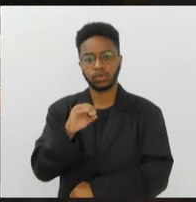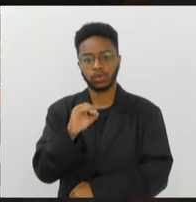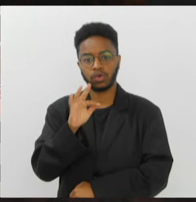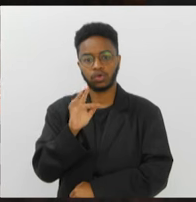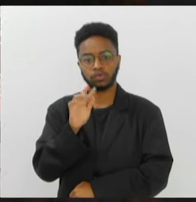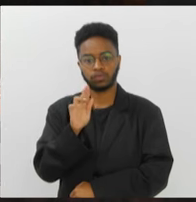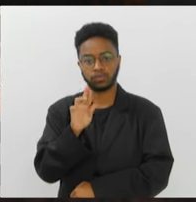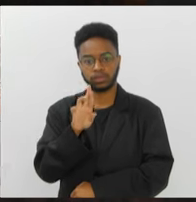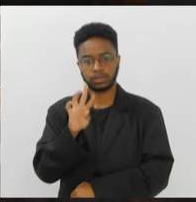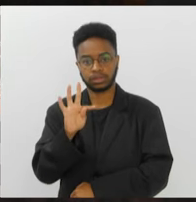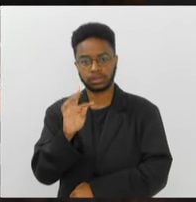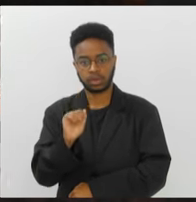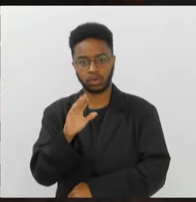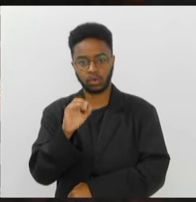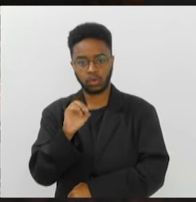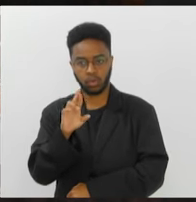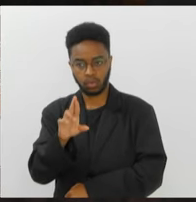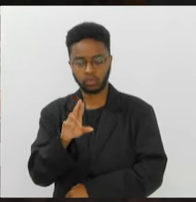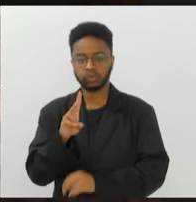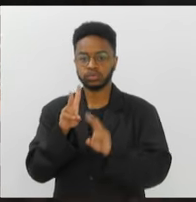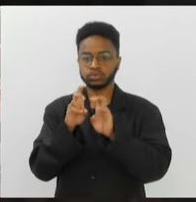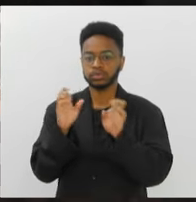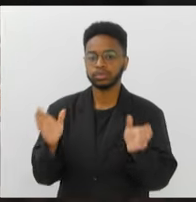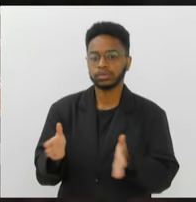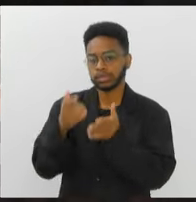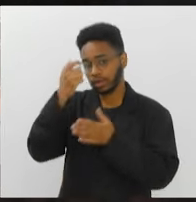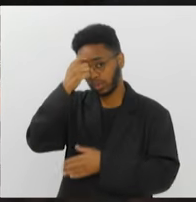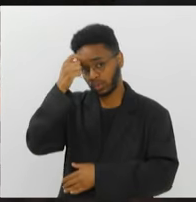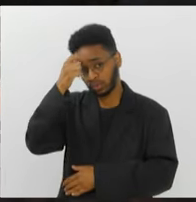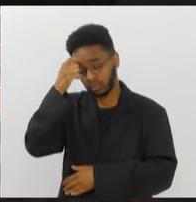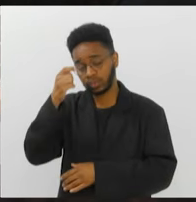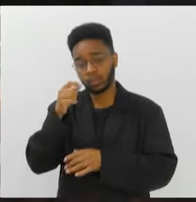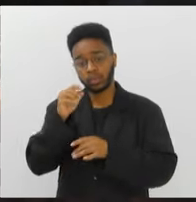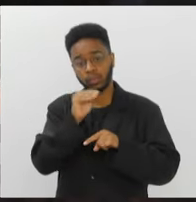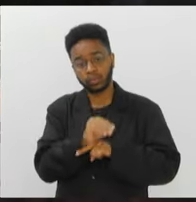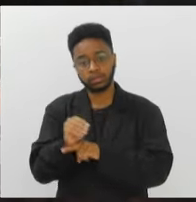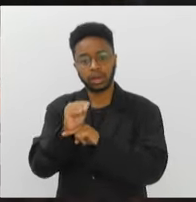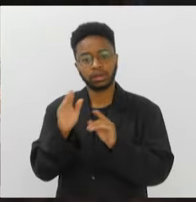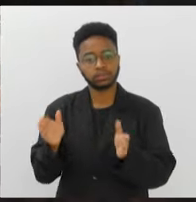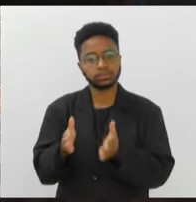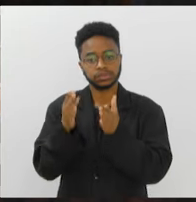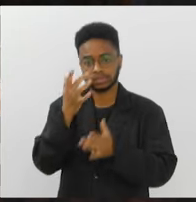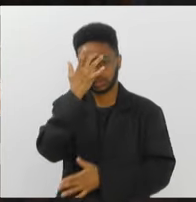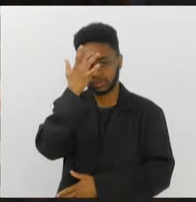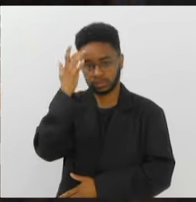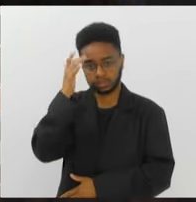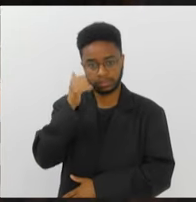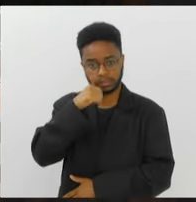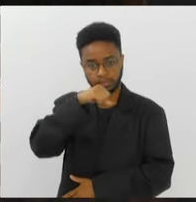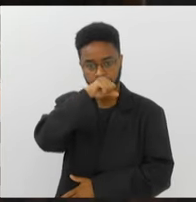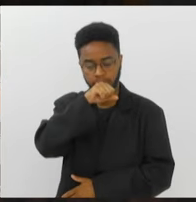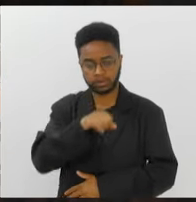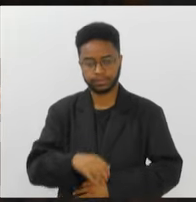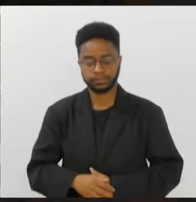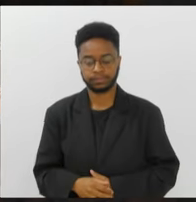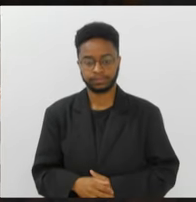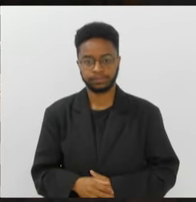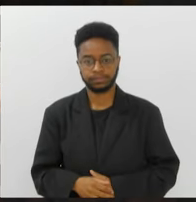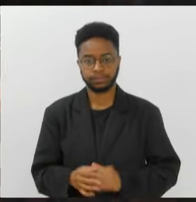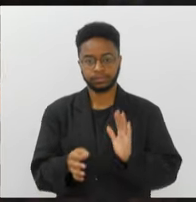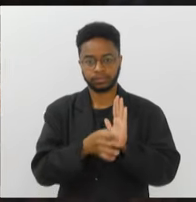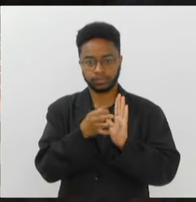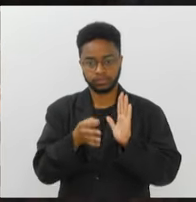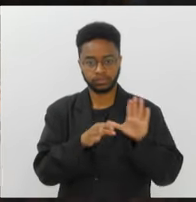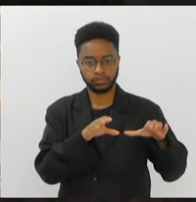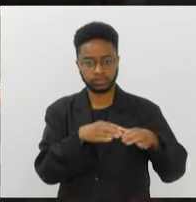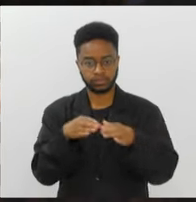às ações de conscientização, incentivo ao cuidado e promoção da saúde mental materna. Pareceres das